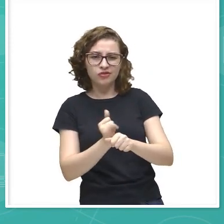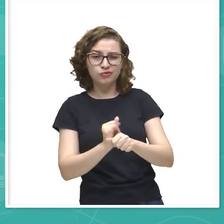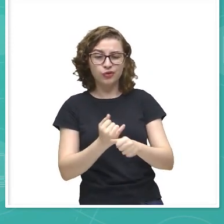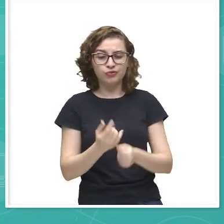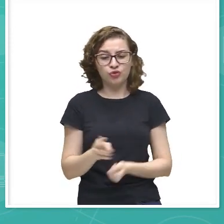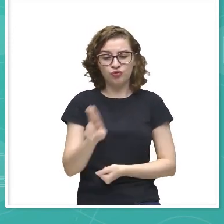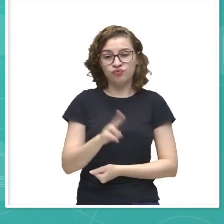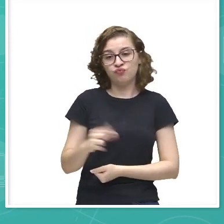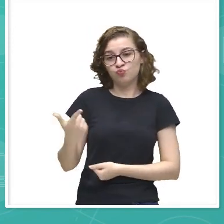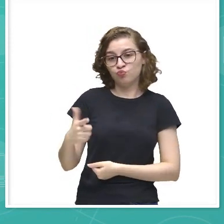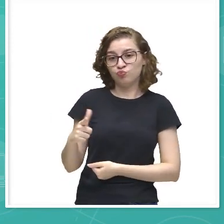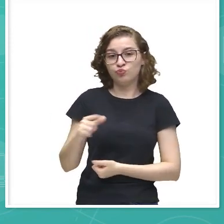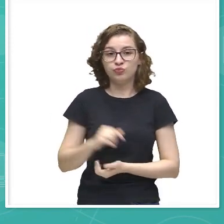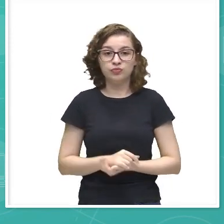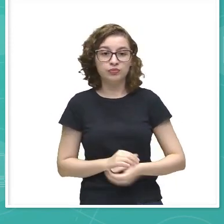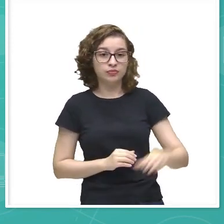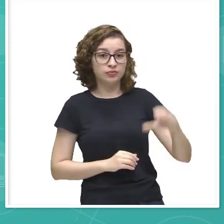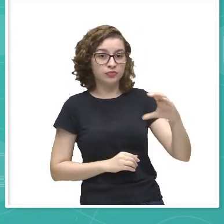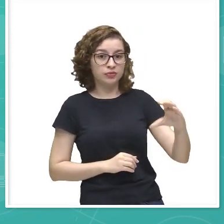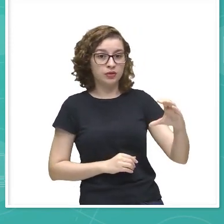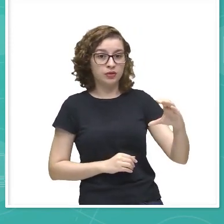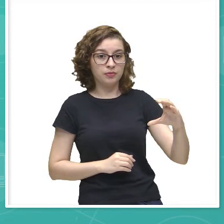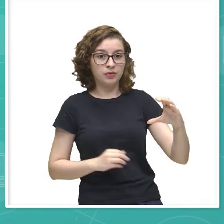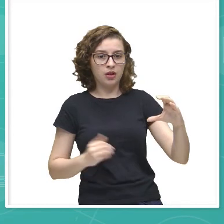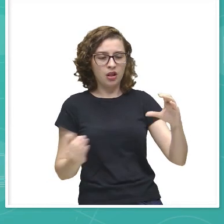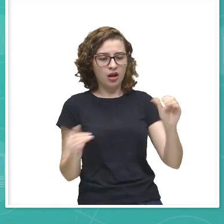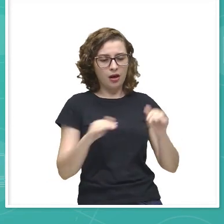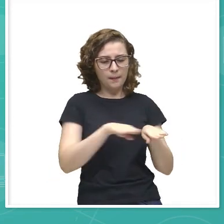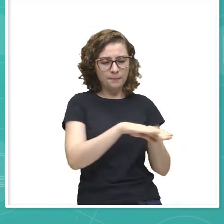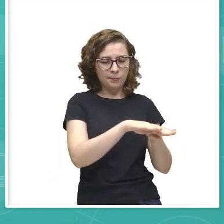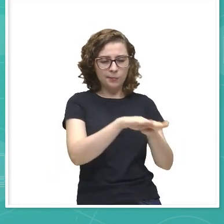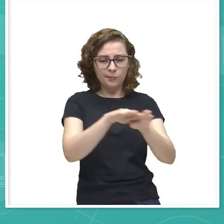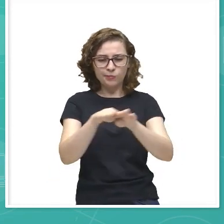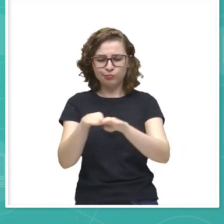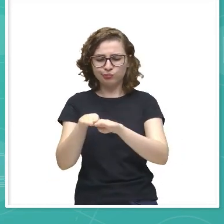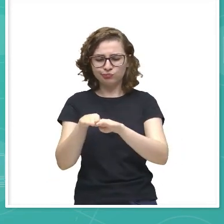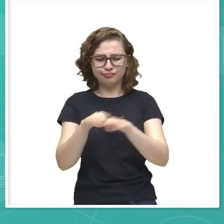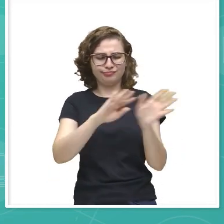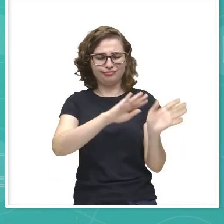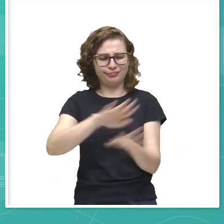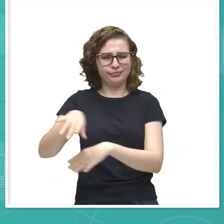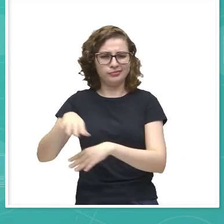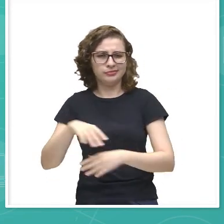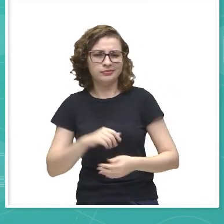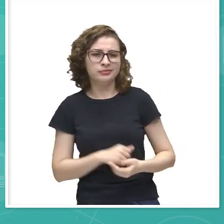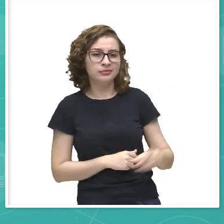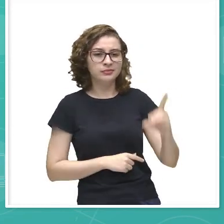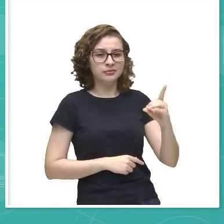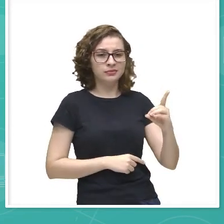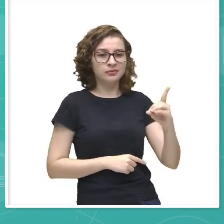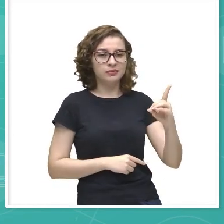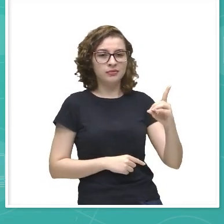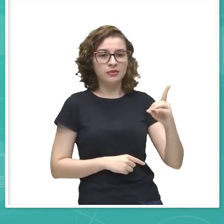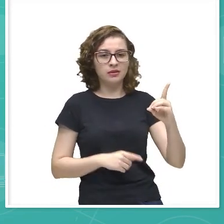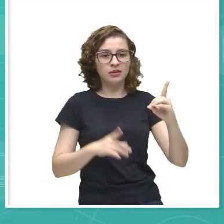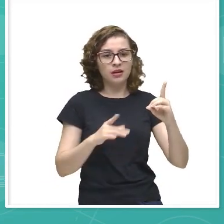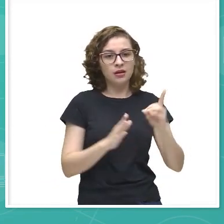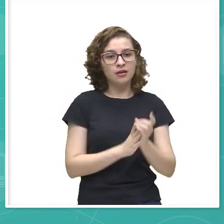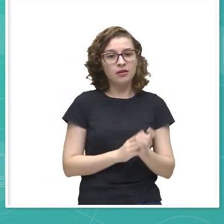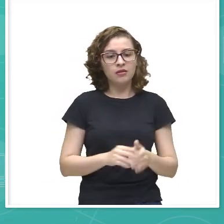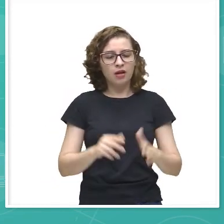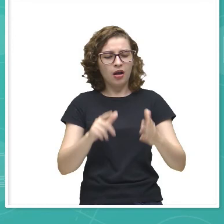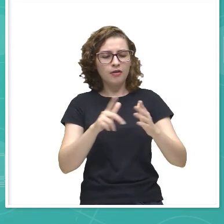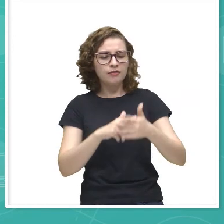utilitária. Letra C, abandonar a regularidade na composição. Letra D,